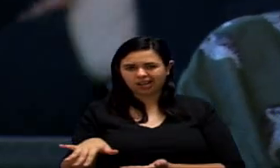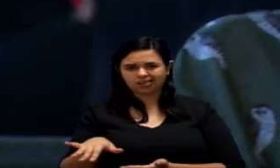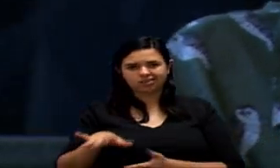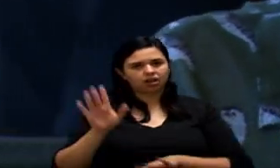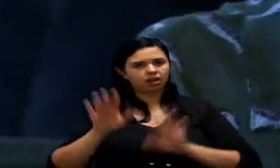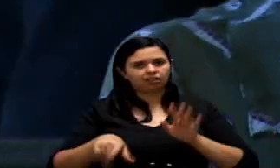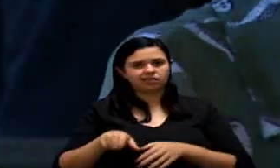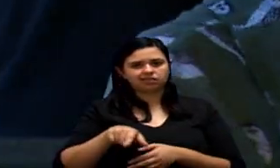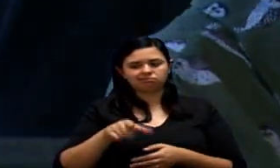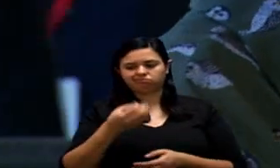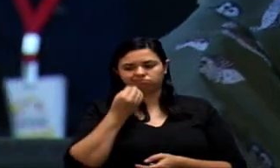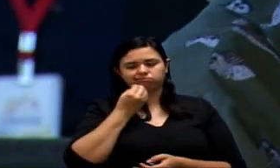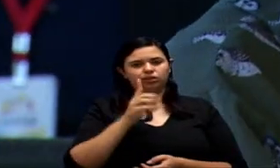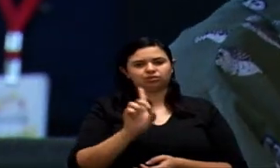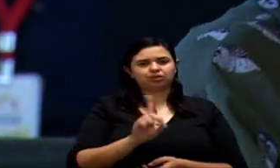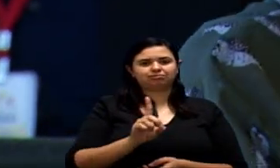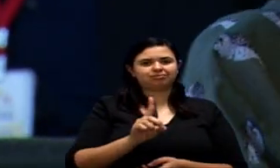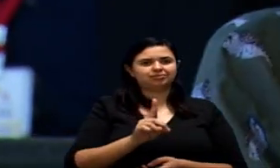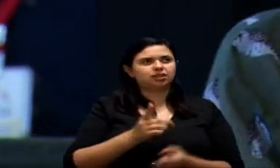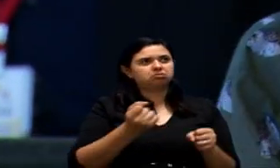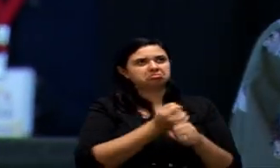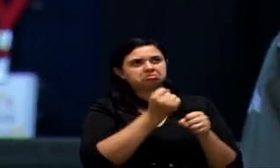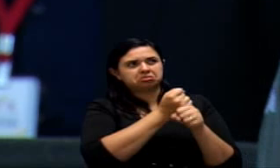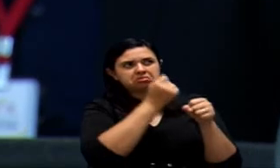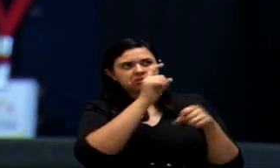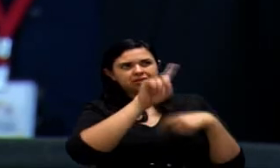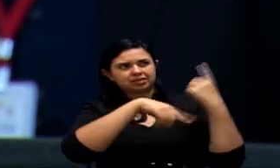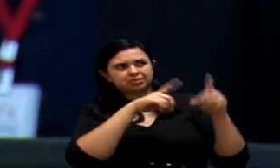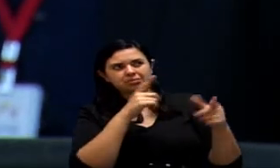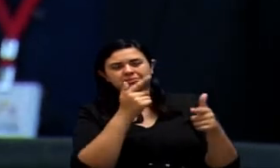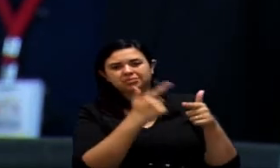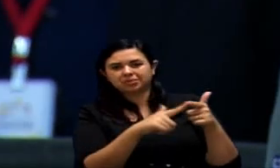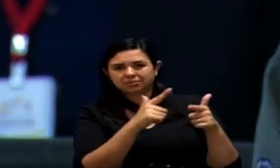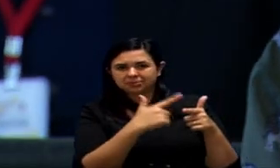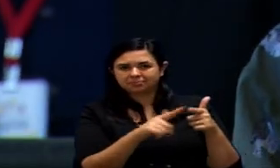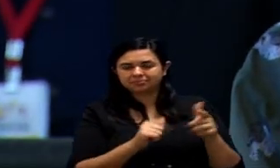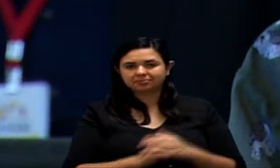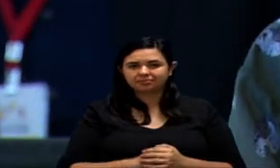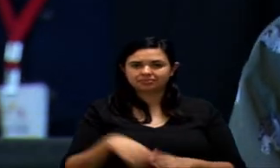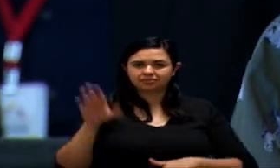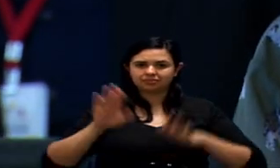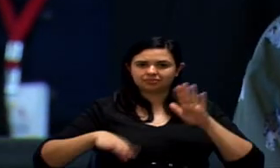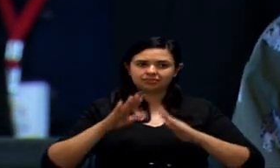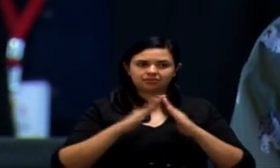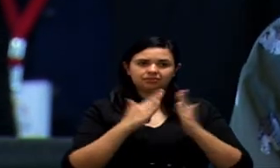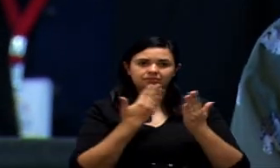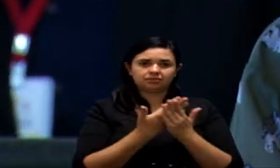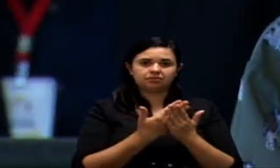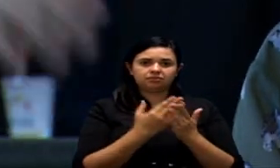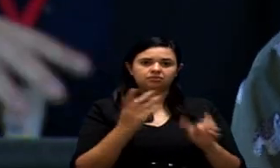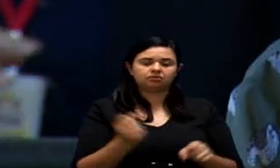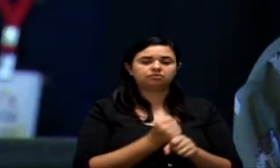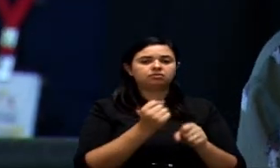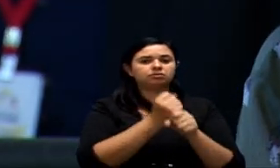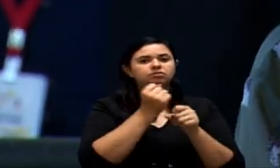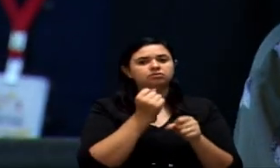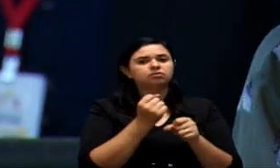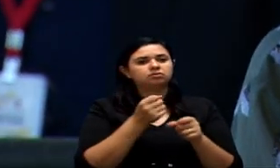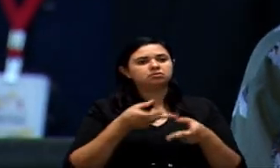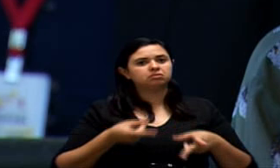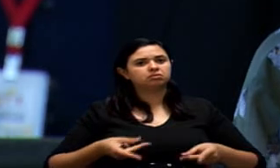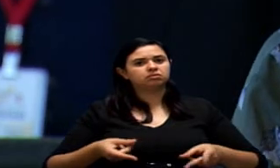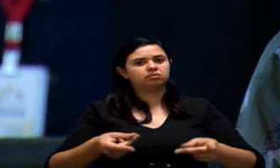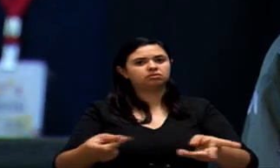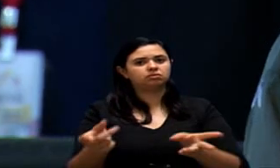a população, porque uma escola que foi construída para durar 30, 40 anos, ela pode, em